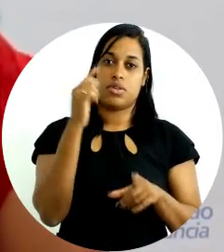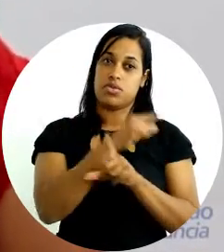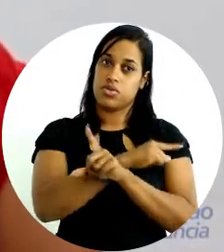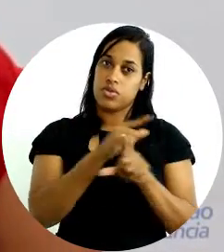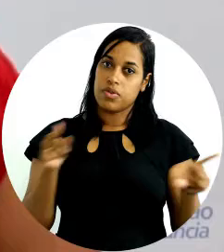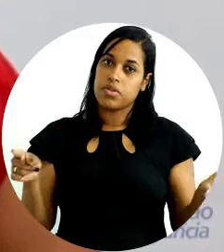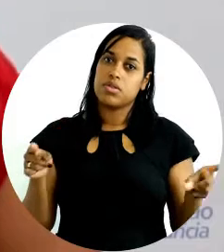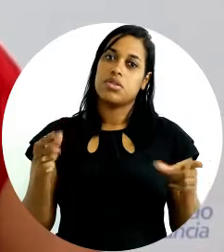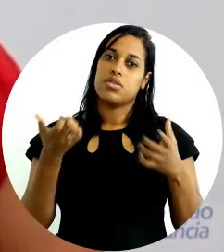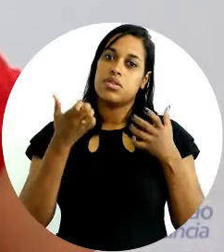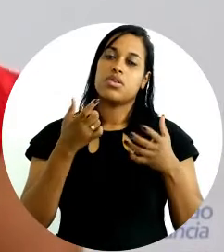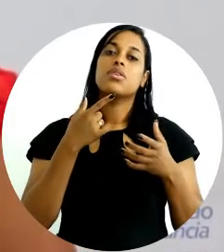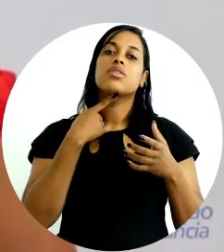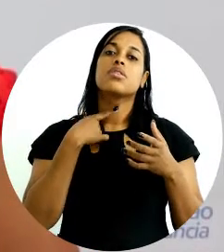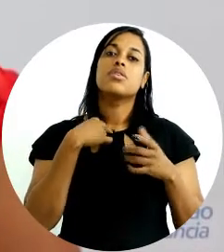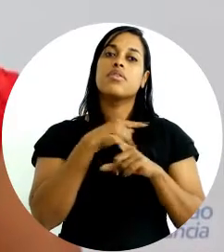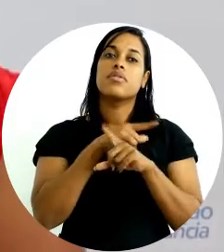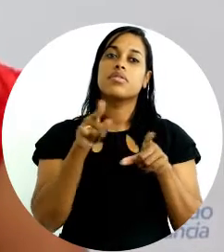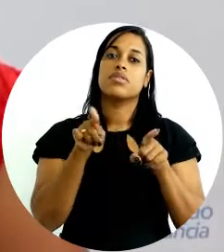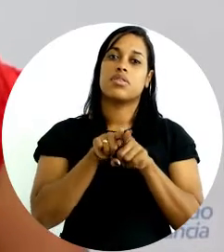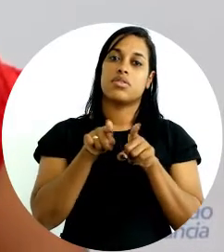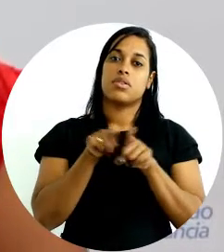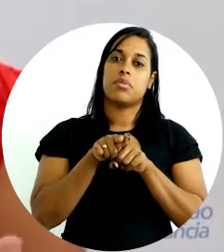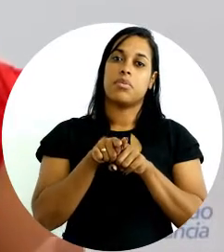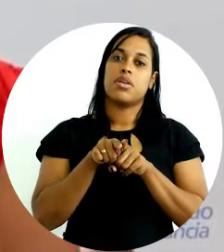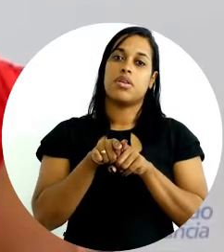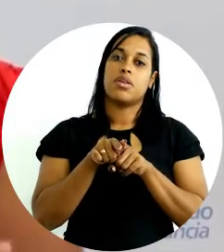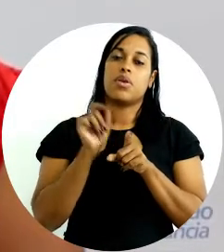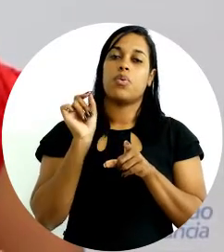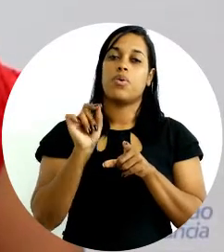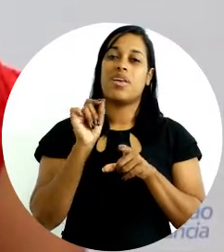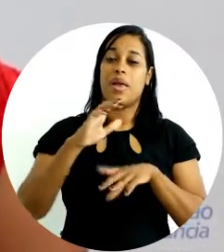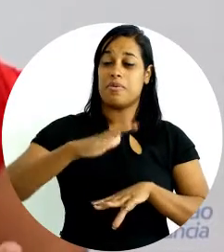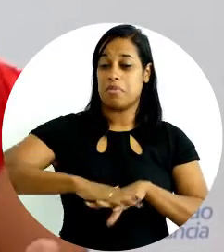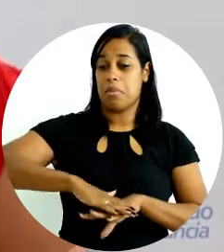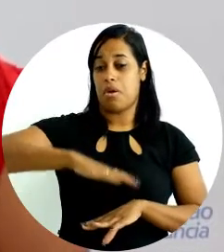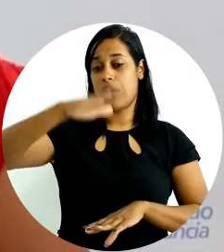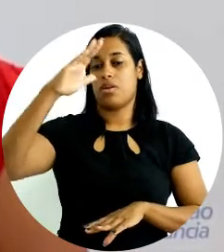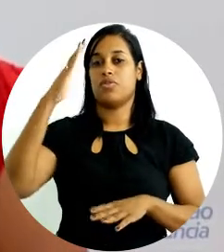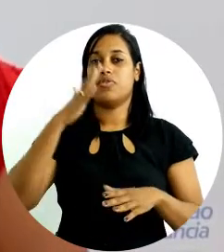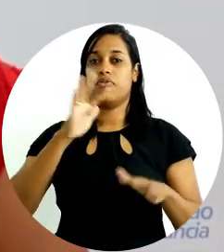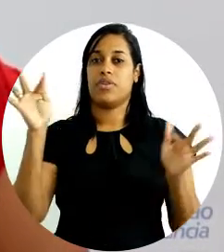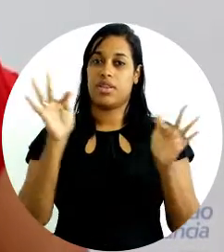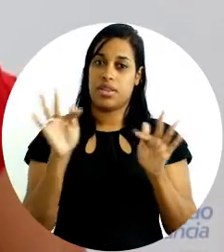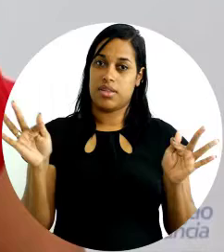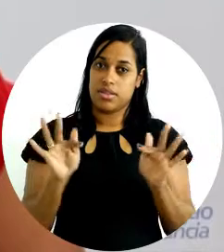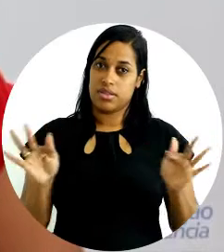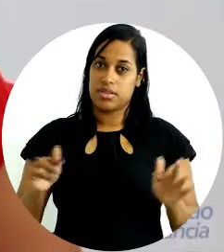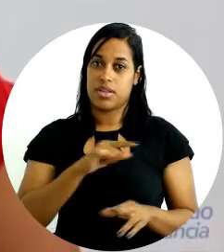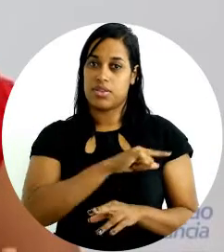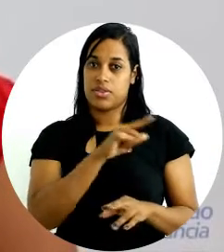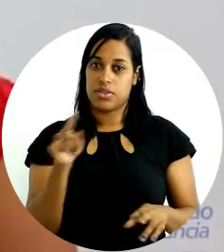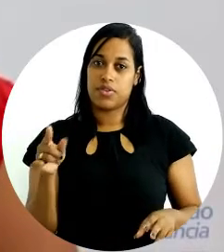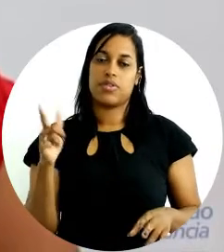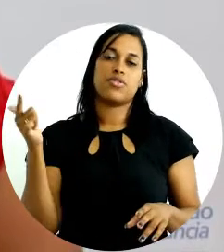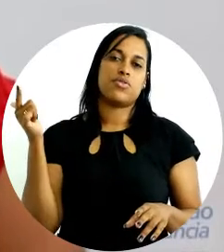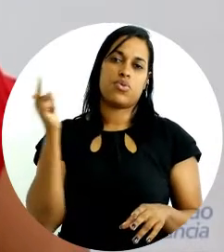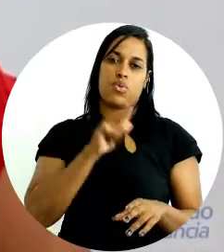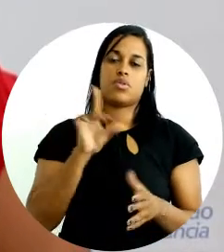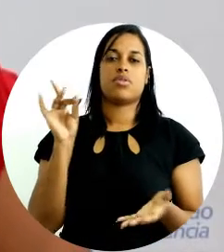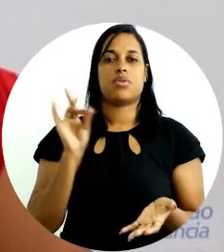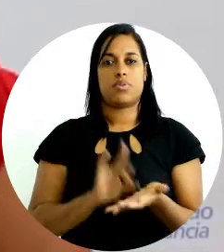de vocês, e quero deixar para vocês as maiores felicidades, que